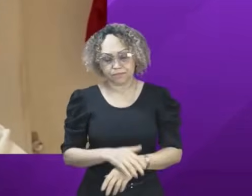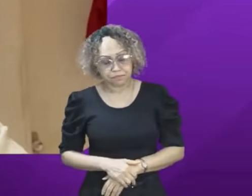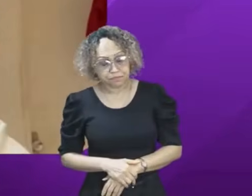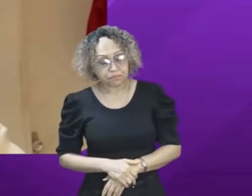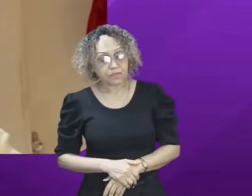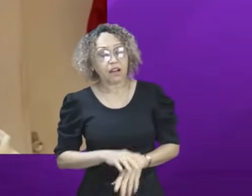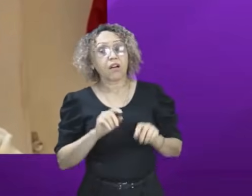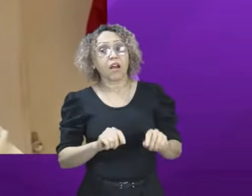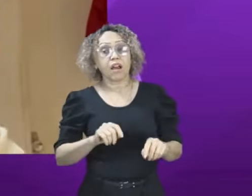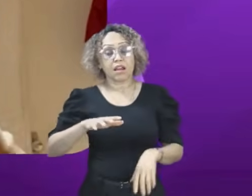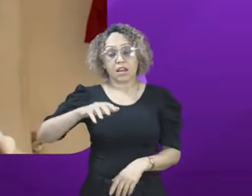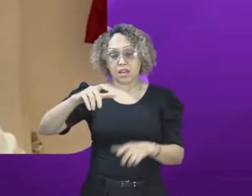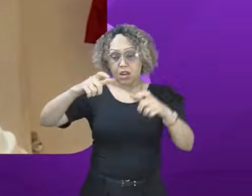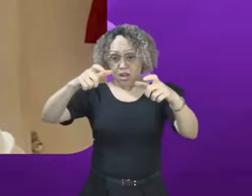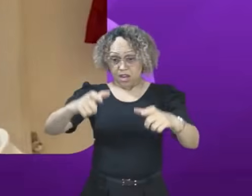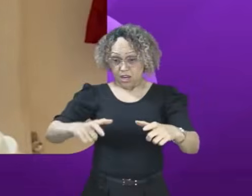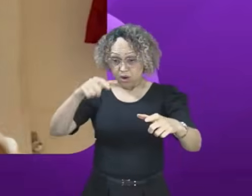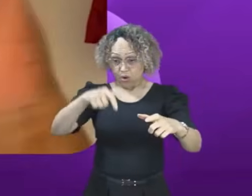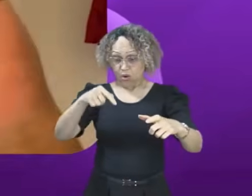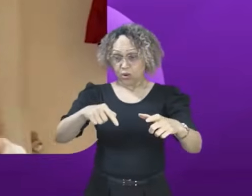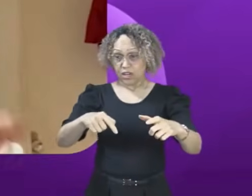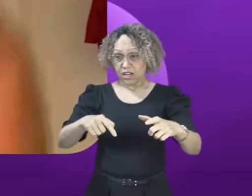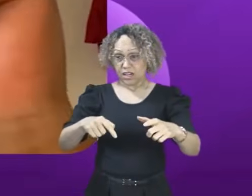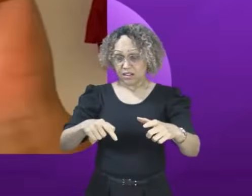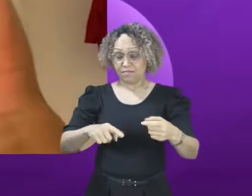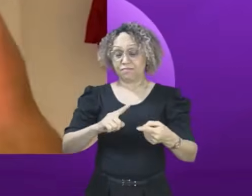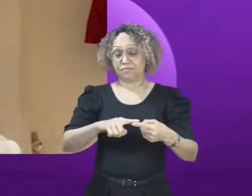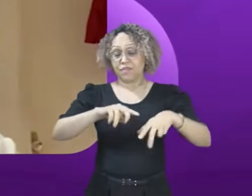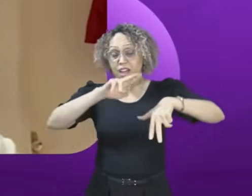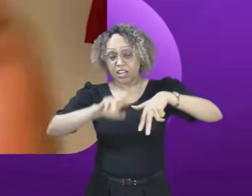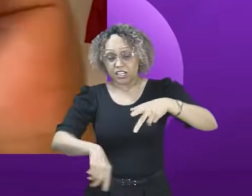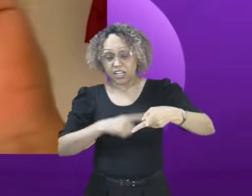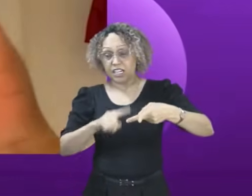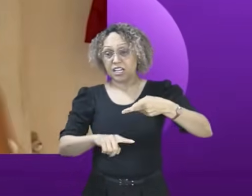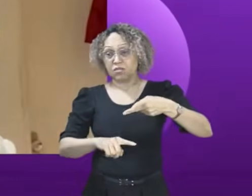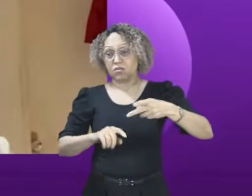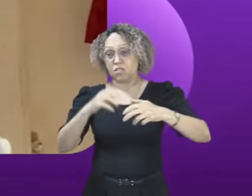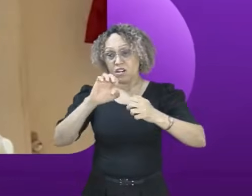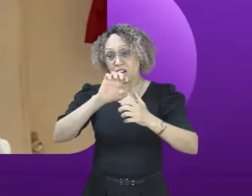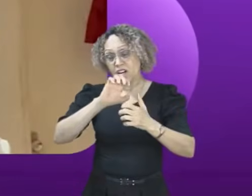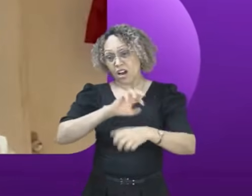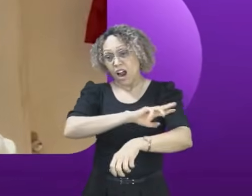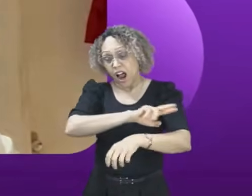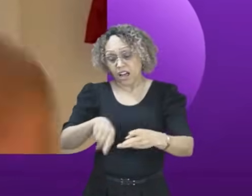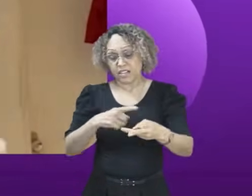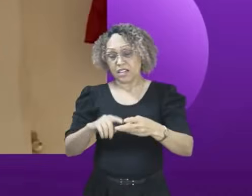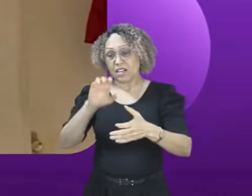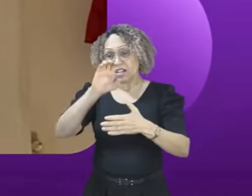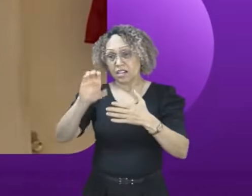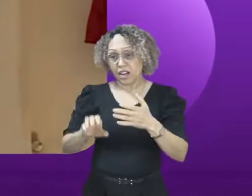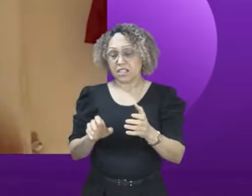que cruzam gênero, raça, classe, sexualidade